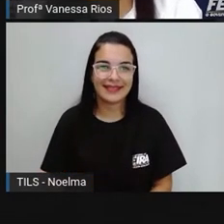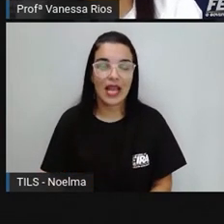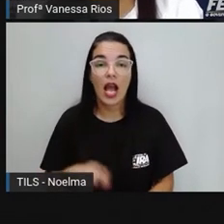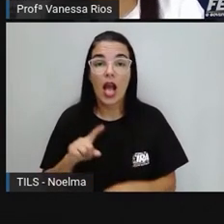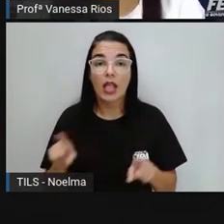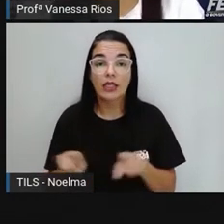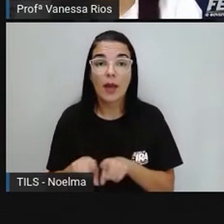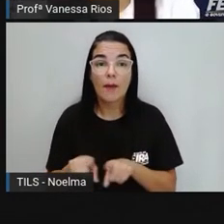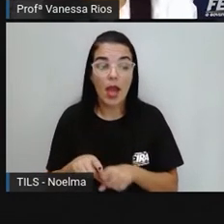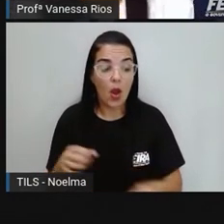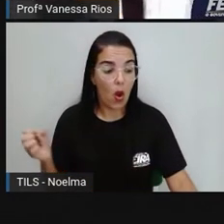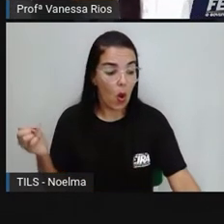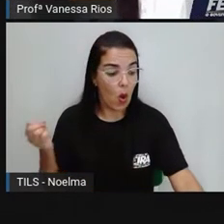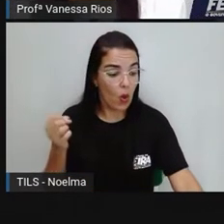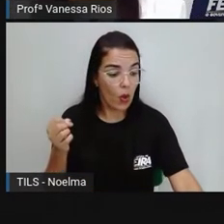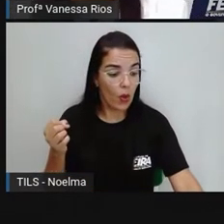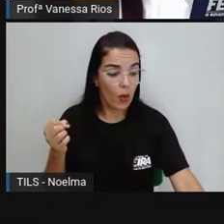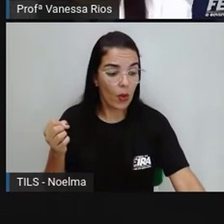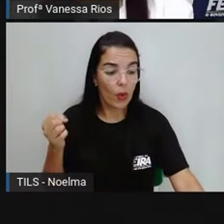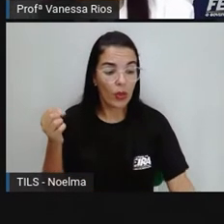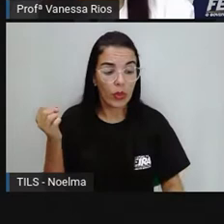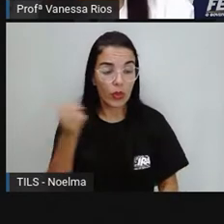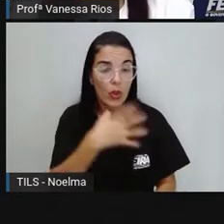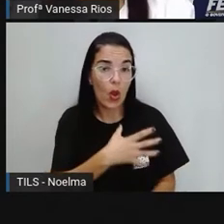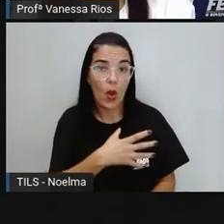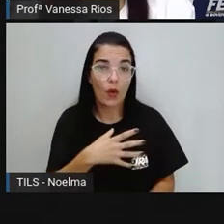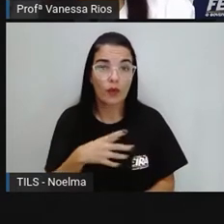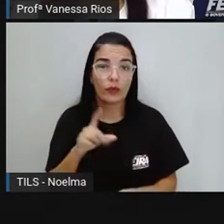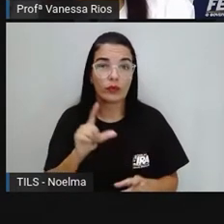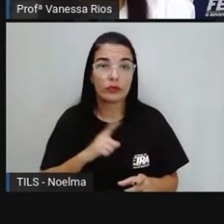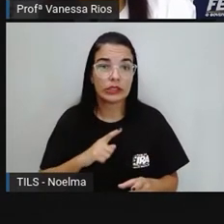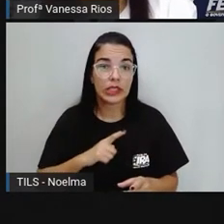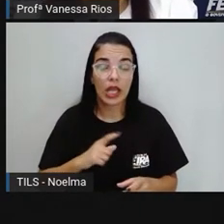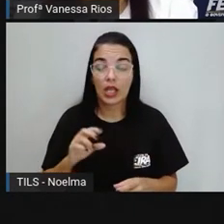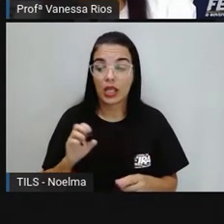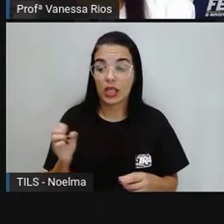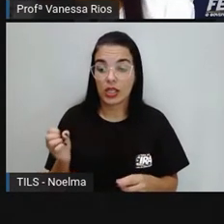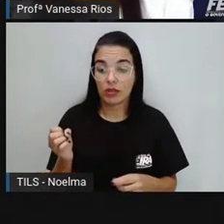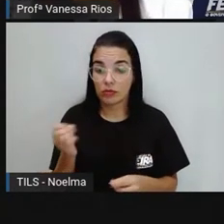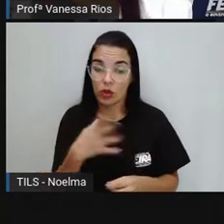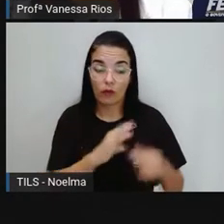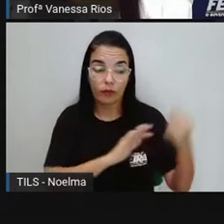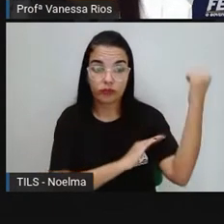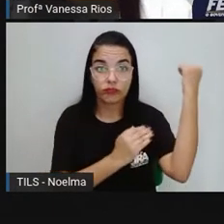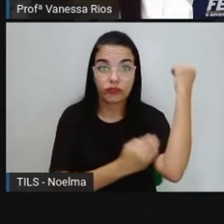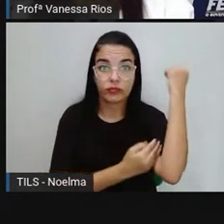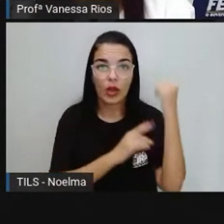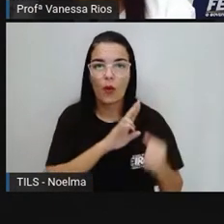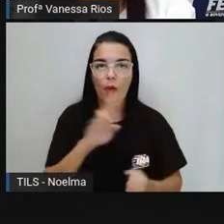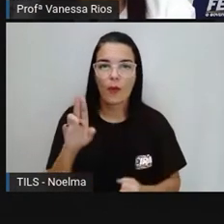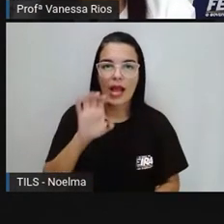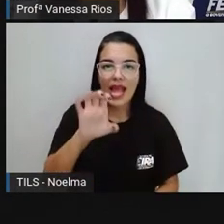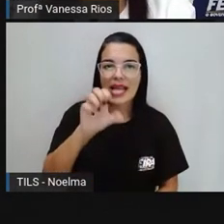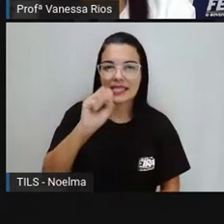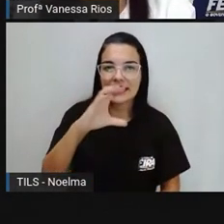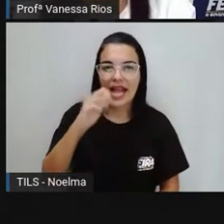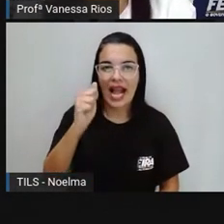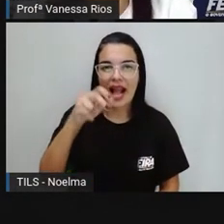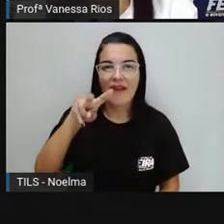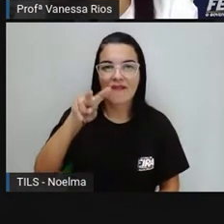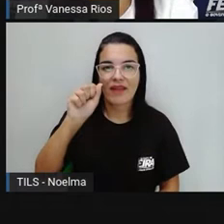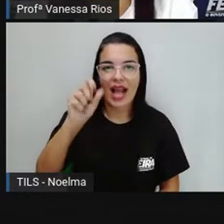O novo longa traz novos heróis, entre eles o Escavador e um novo supervilão aterrorizante